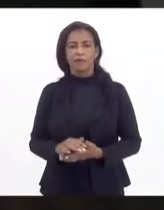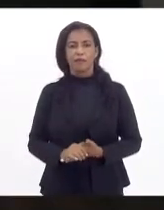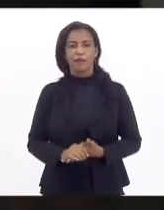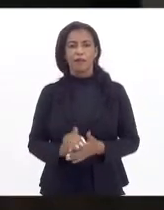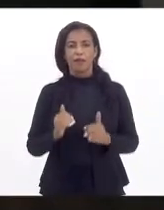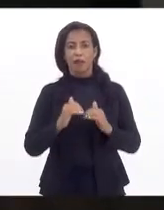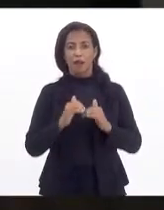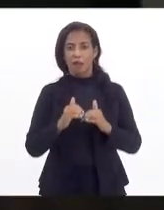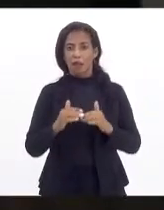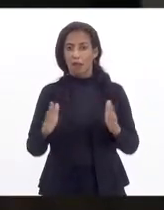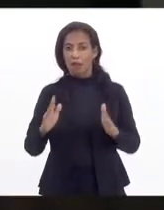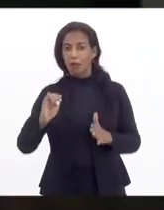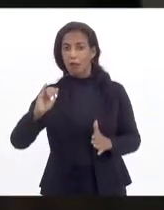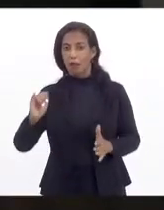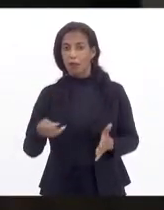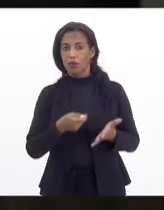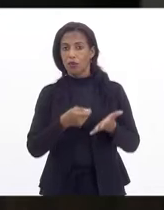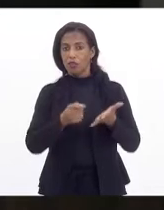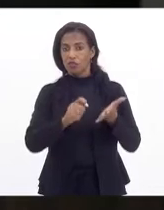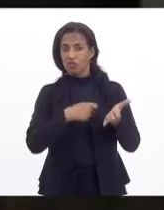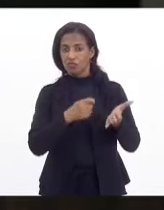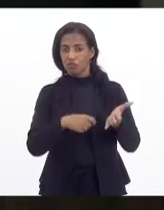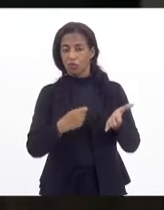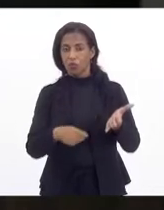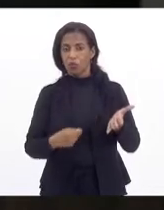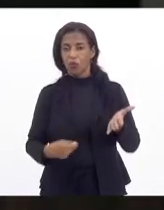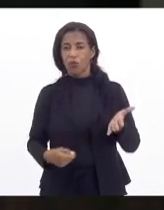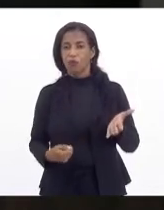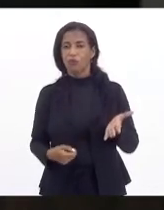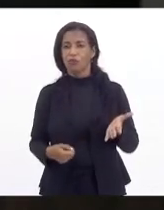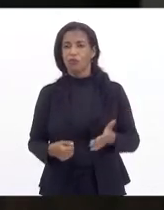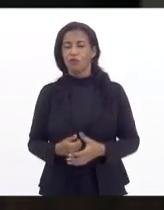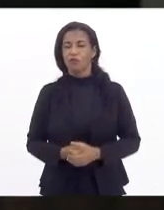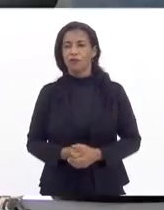possibilidade de coautoria. Eu quero.